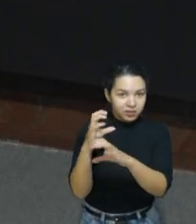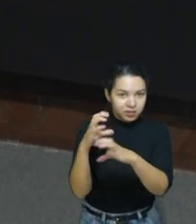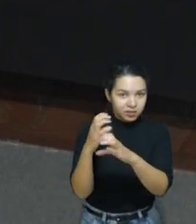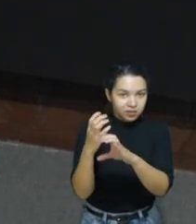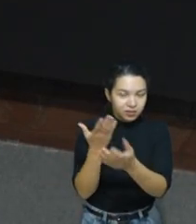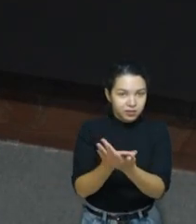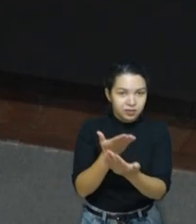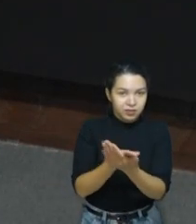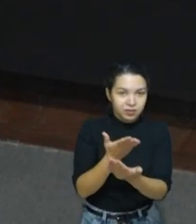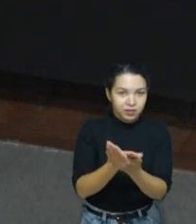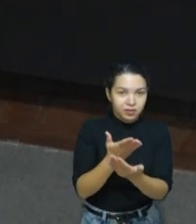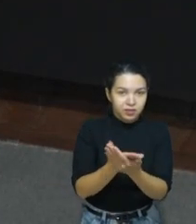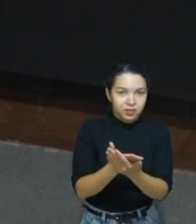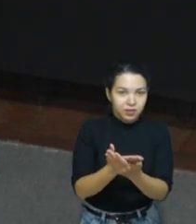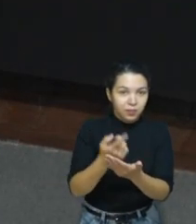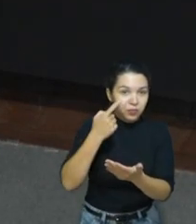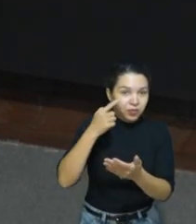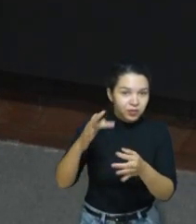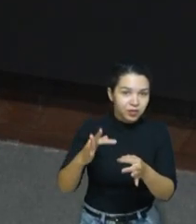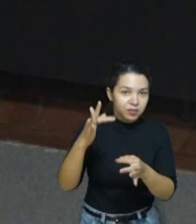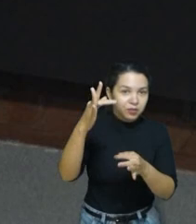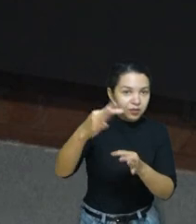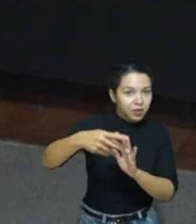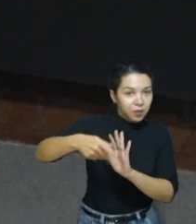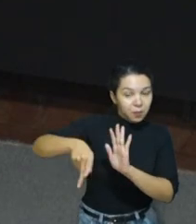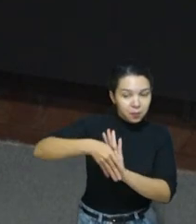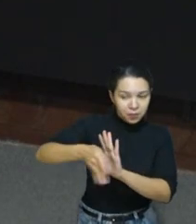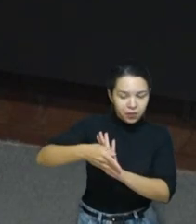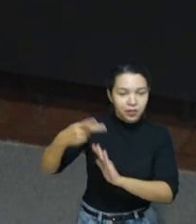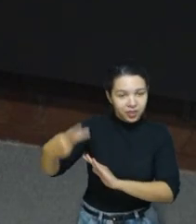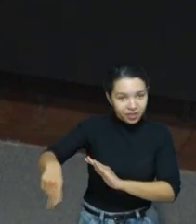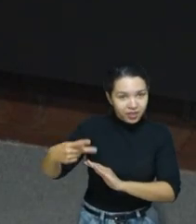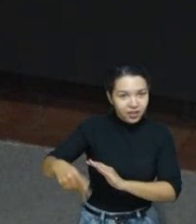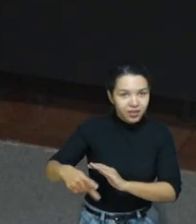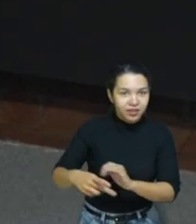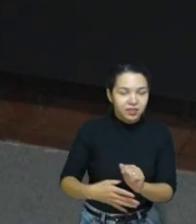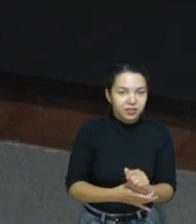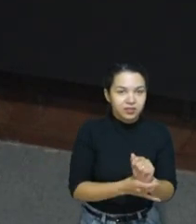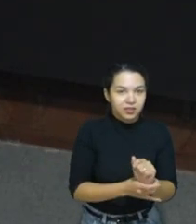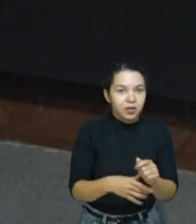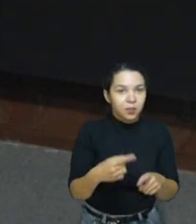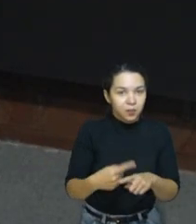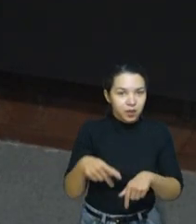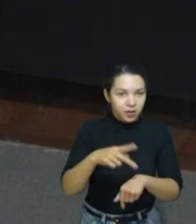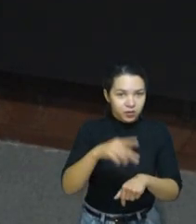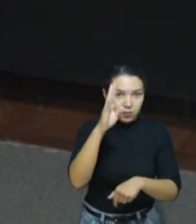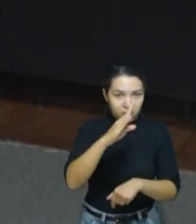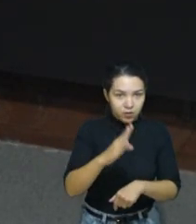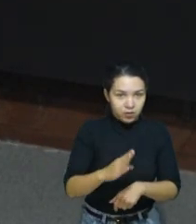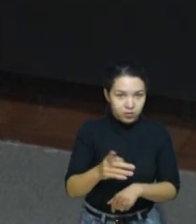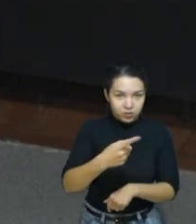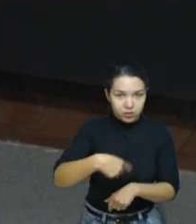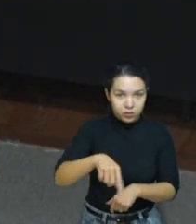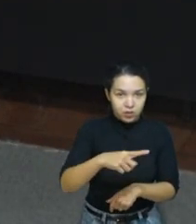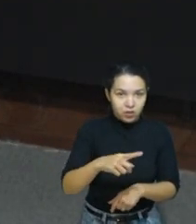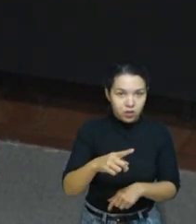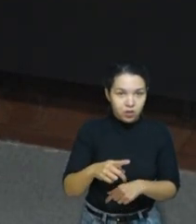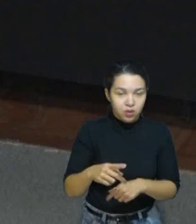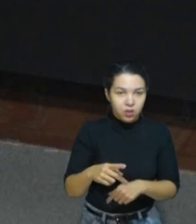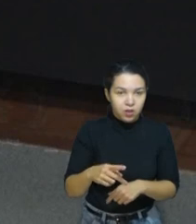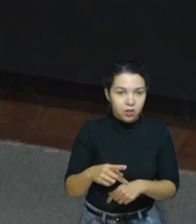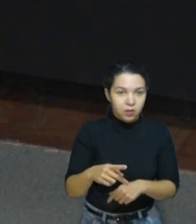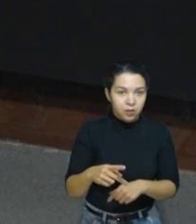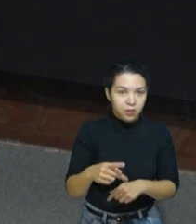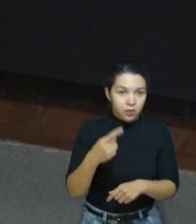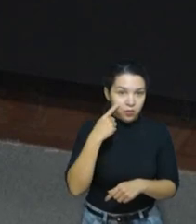já estão contratando, inclusive, para fazer as previsões próprias. Né? Porque, lógico, num país como o Brasil, por exemplo, a nossa previsão pública não é